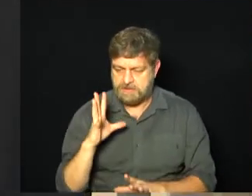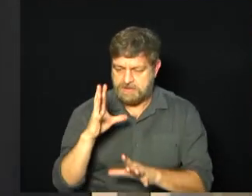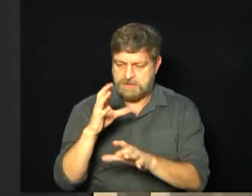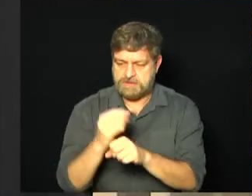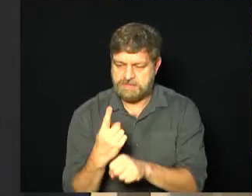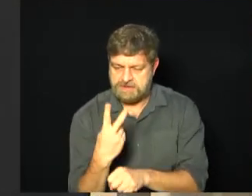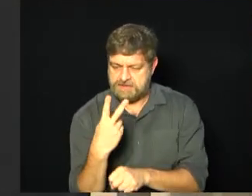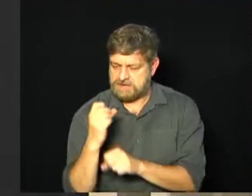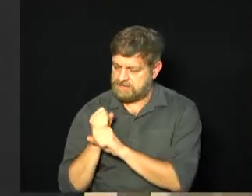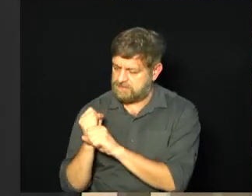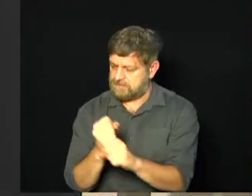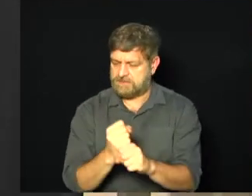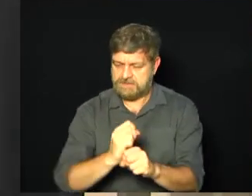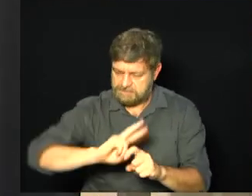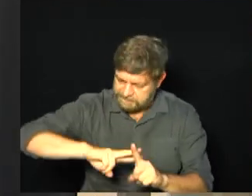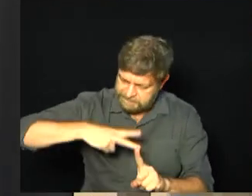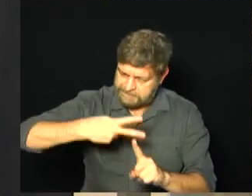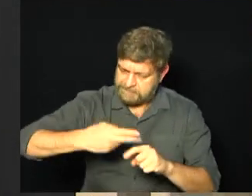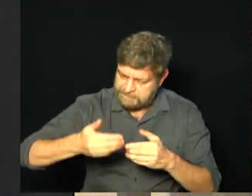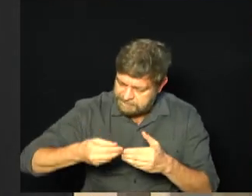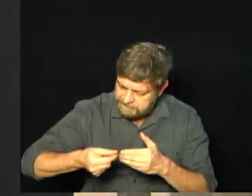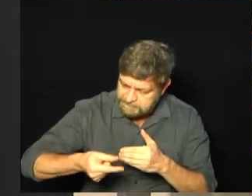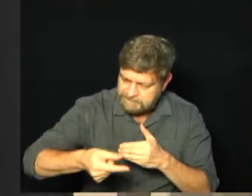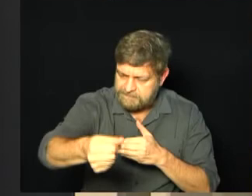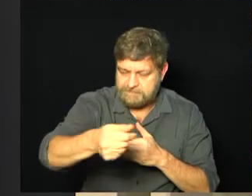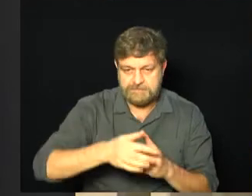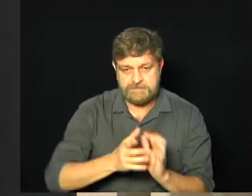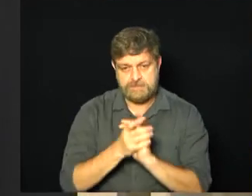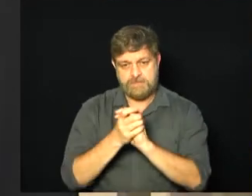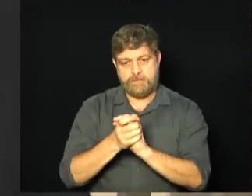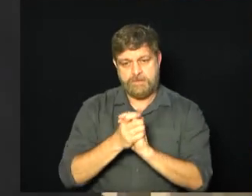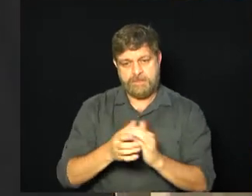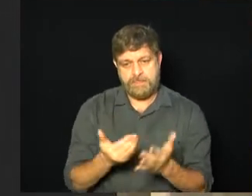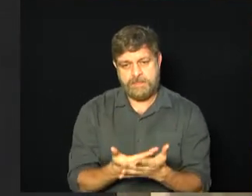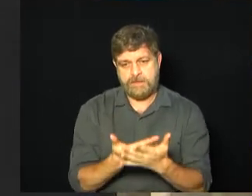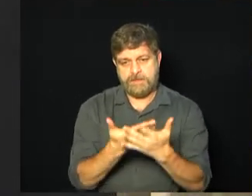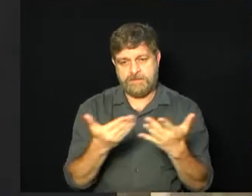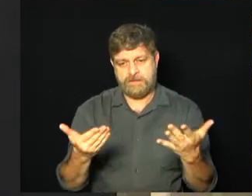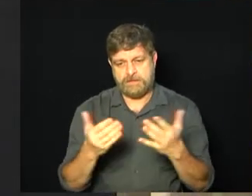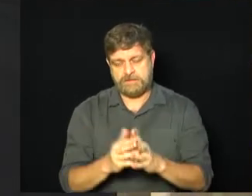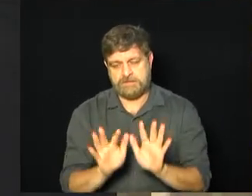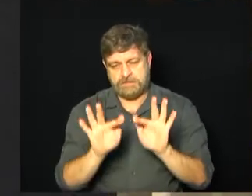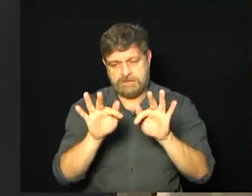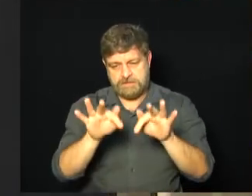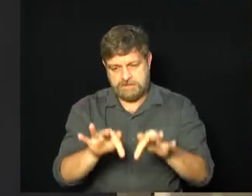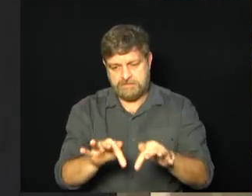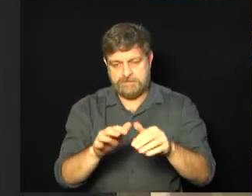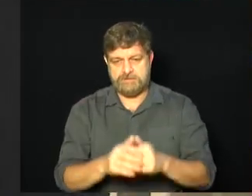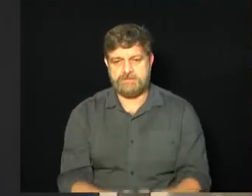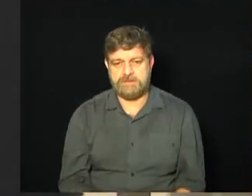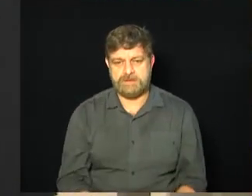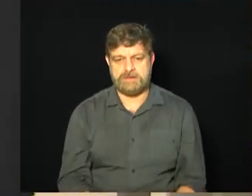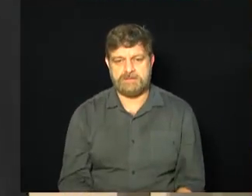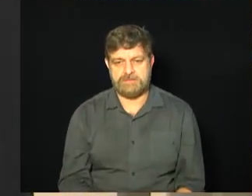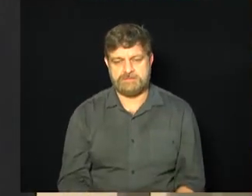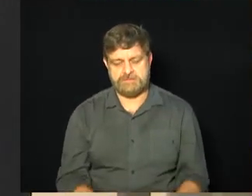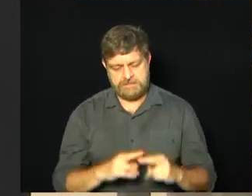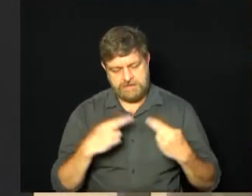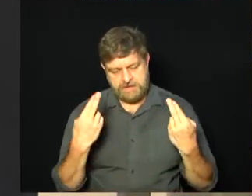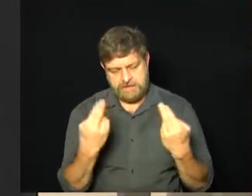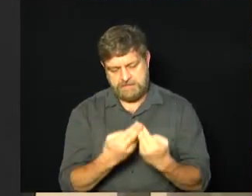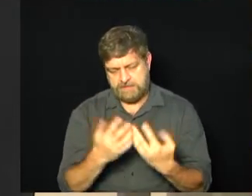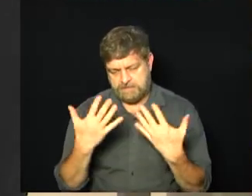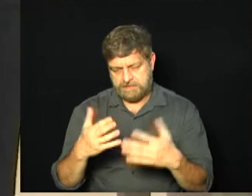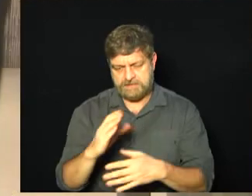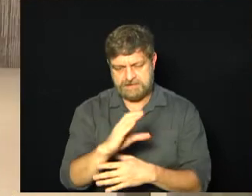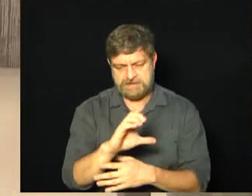E outros 120 virão pela frente. Parabéns a todos vocês. Está encerrada a presente sessão em homenagem ao